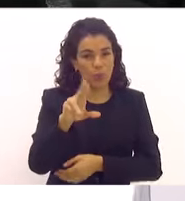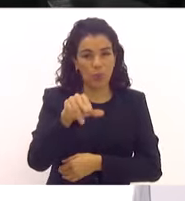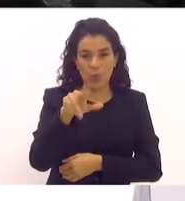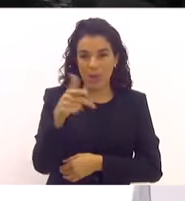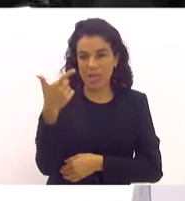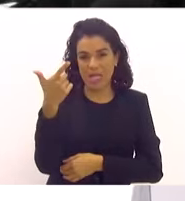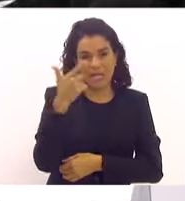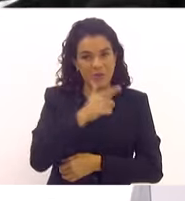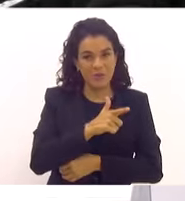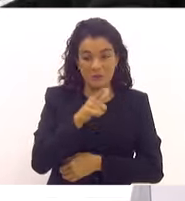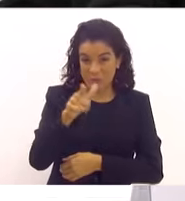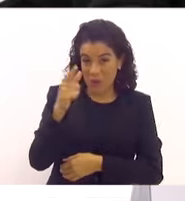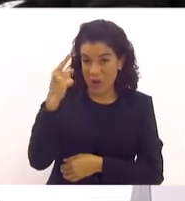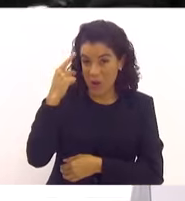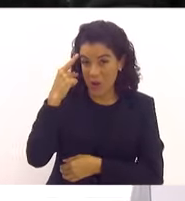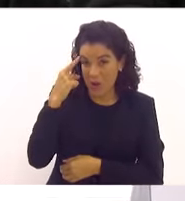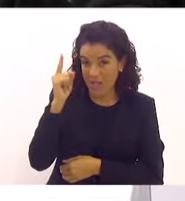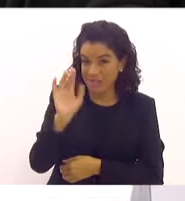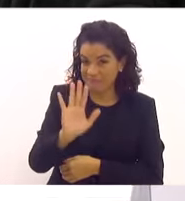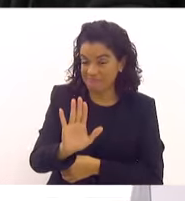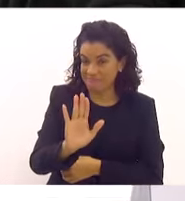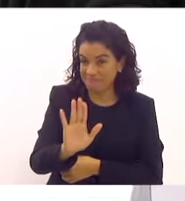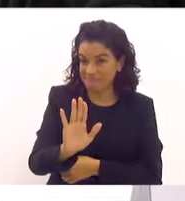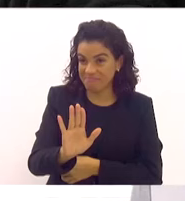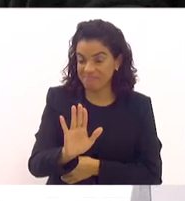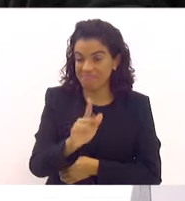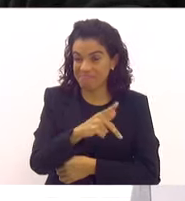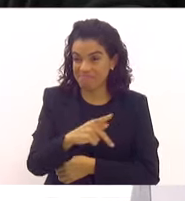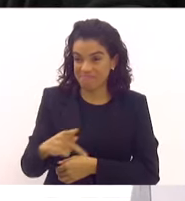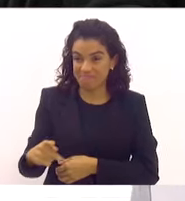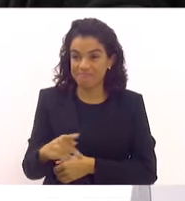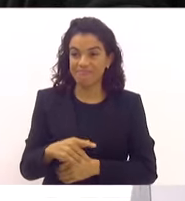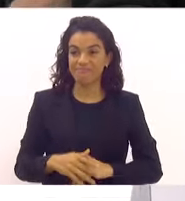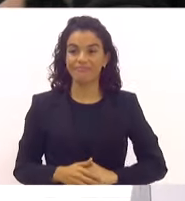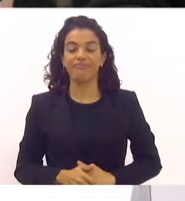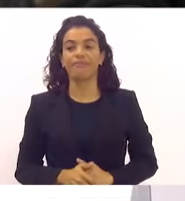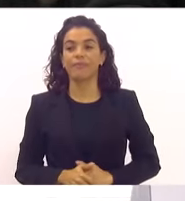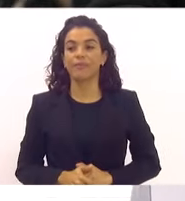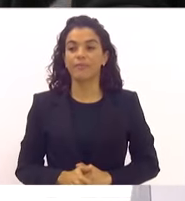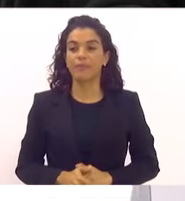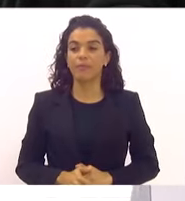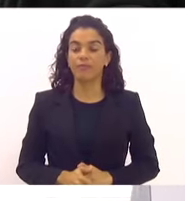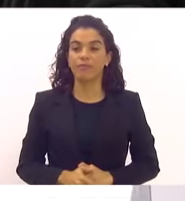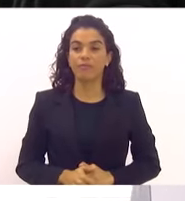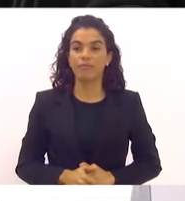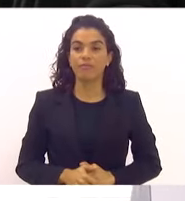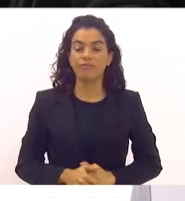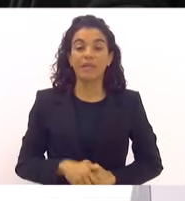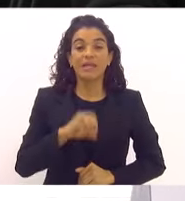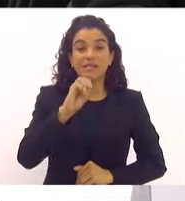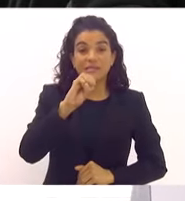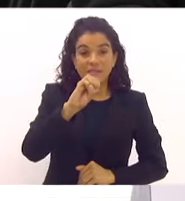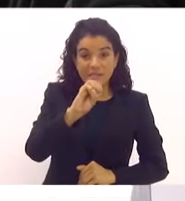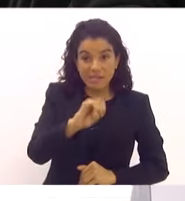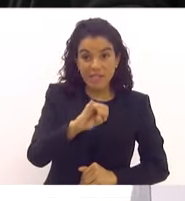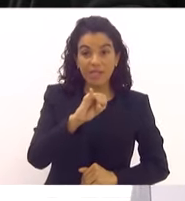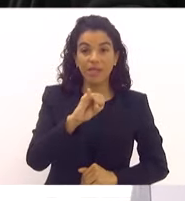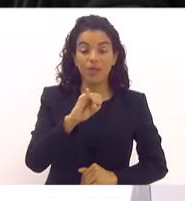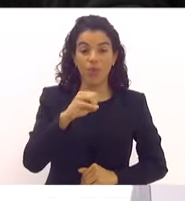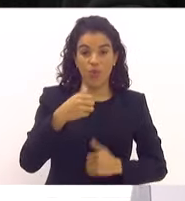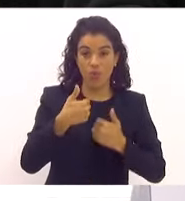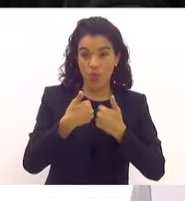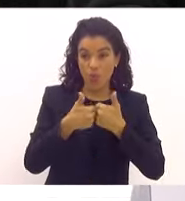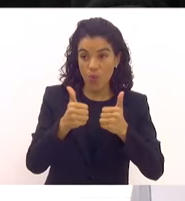consegui. Pensa bem, senhor deputado, presidente. Se a amortização do ônibus